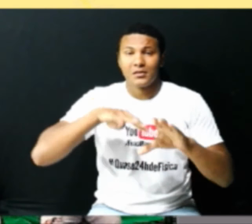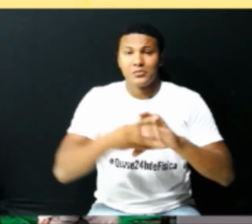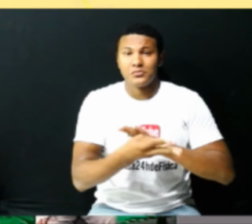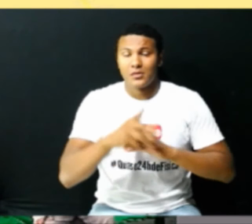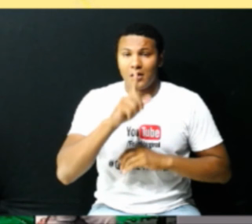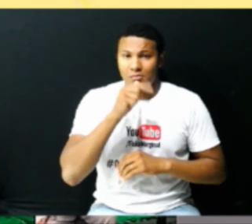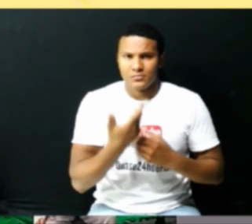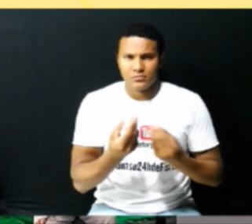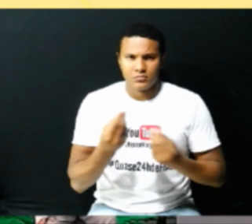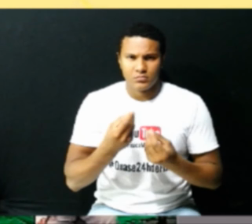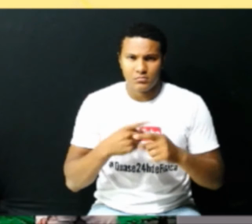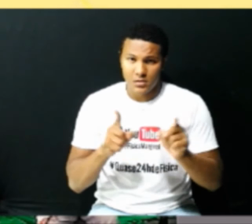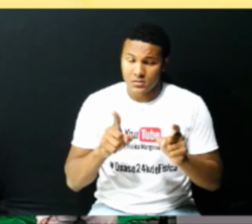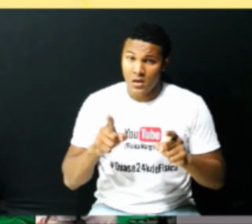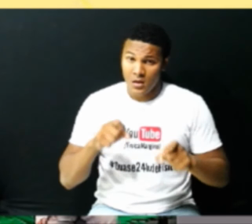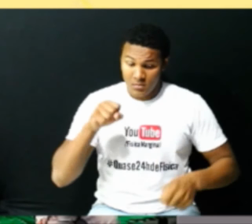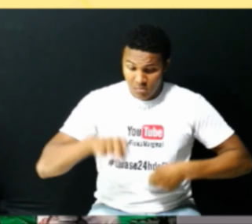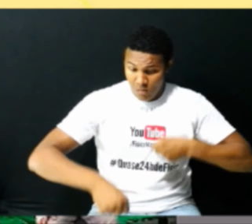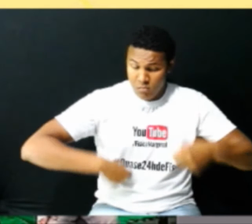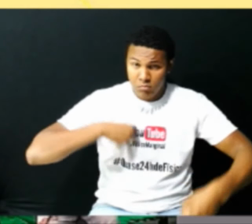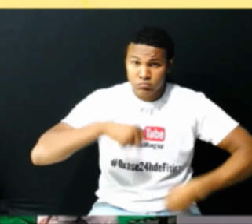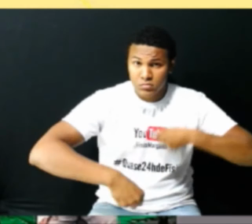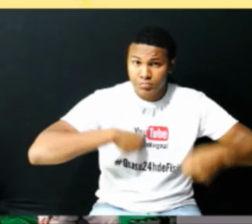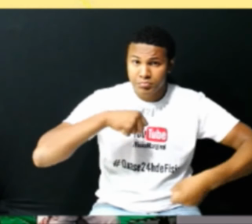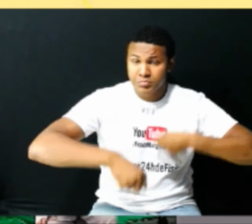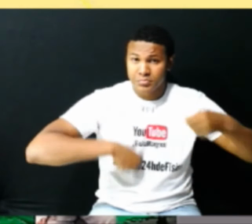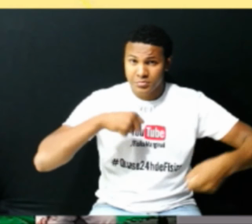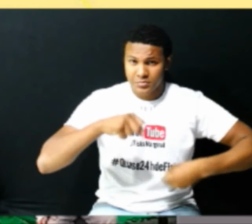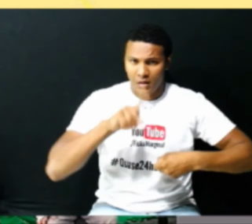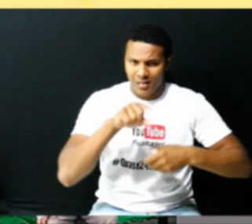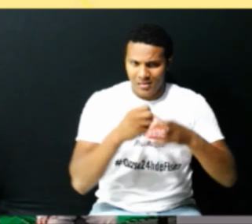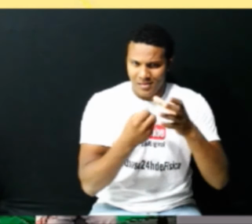A energia que você está utilizando para tentar gerar